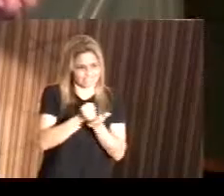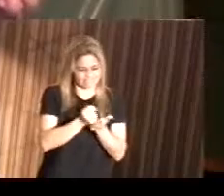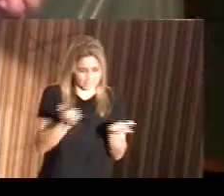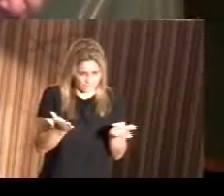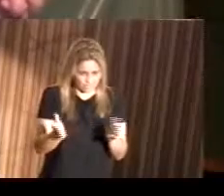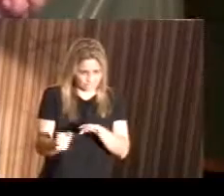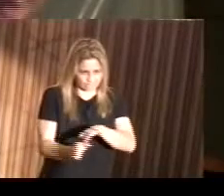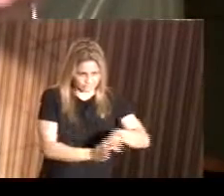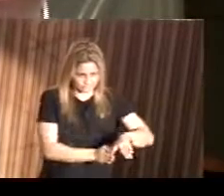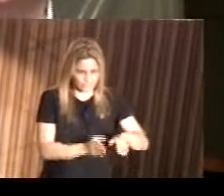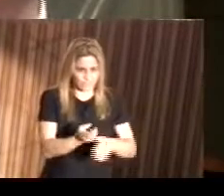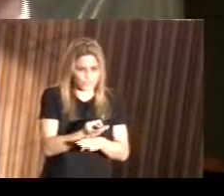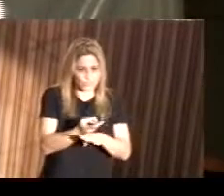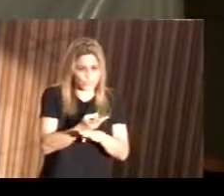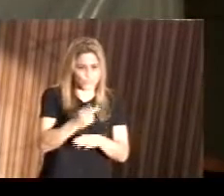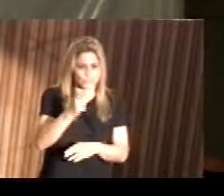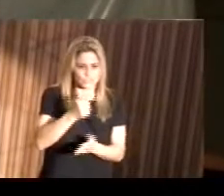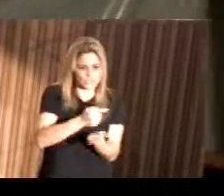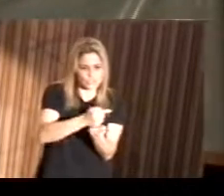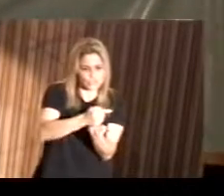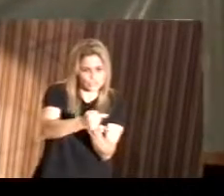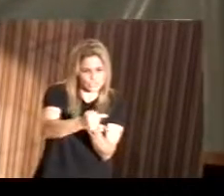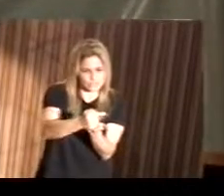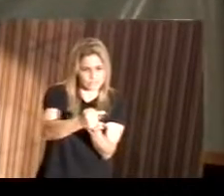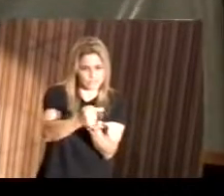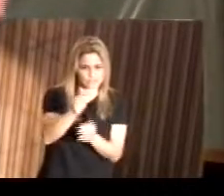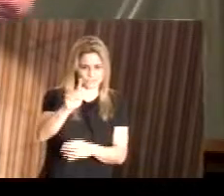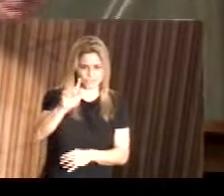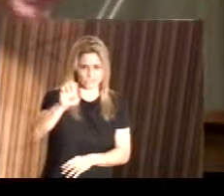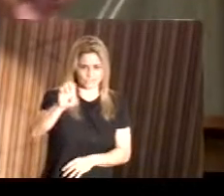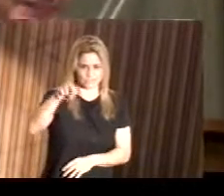Abra sua Bíblia aí, Gênesis 14.